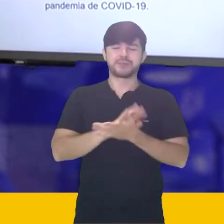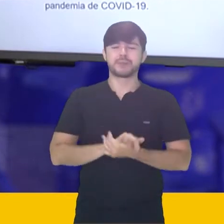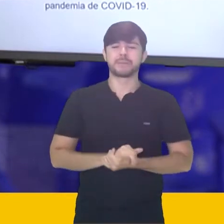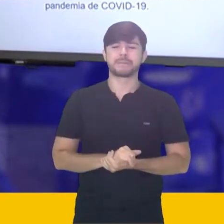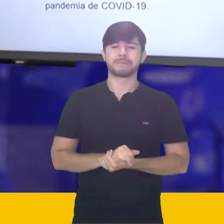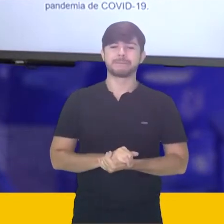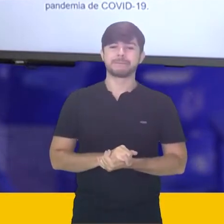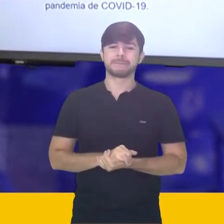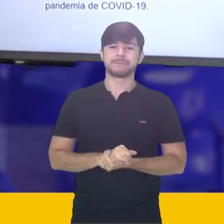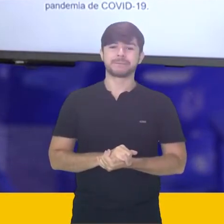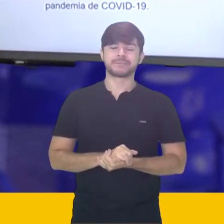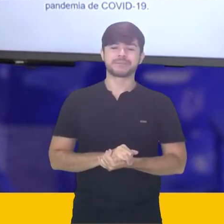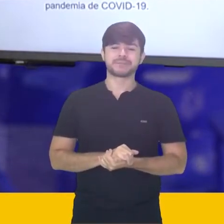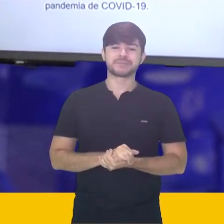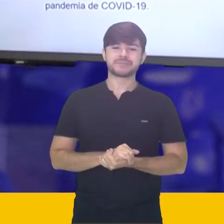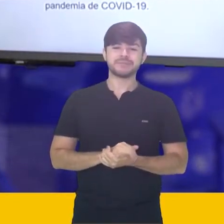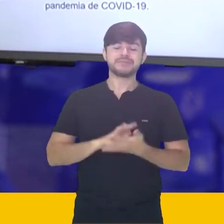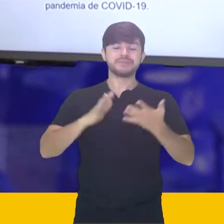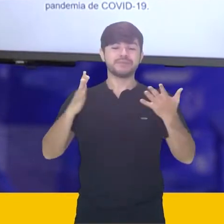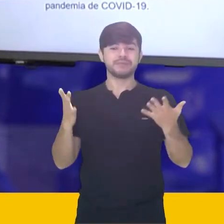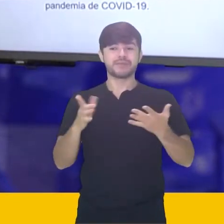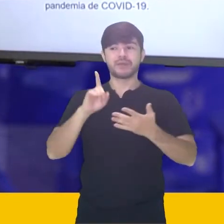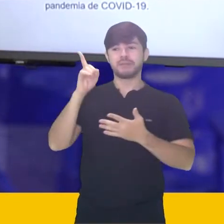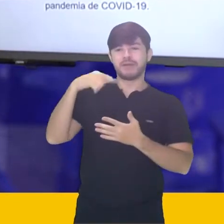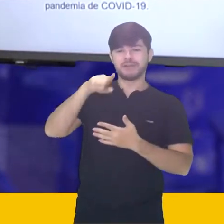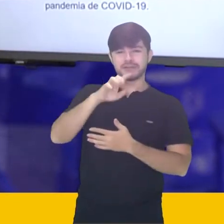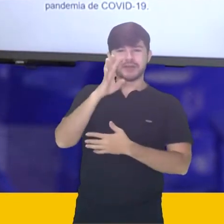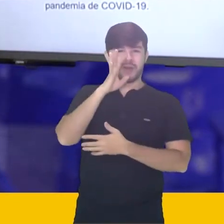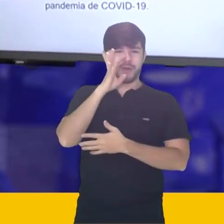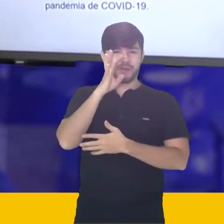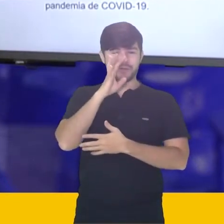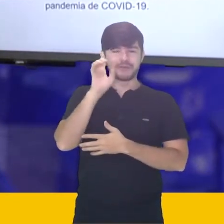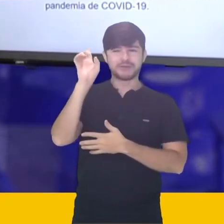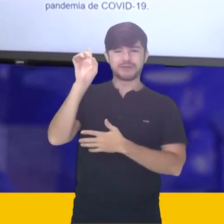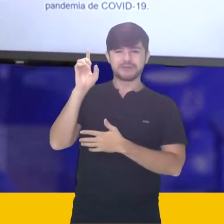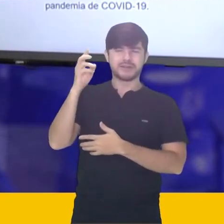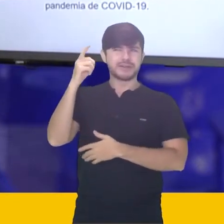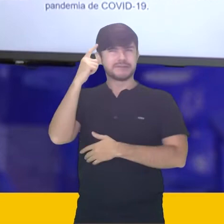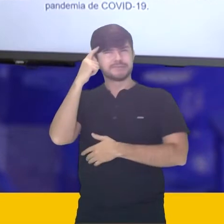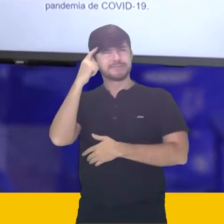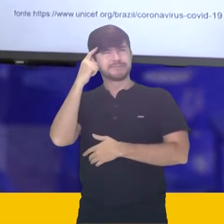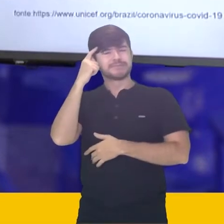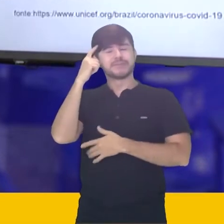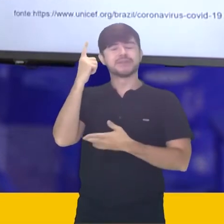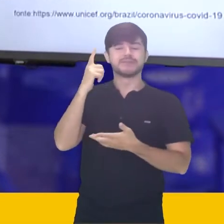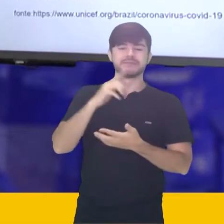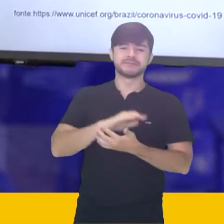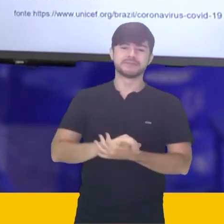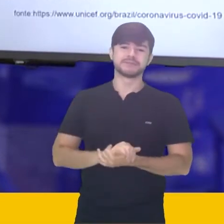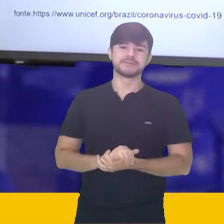de troca cultural, tá? Então essa aqui era para você observar e fazer essa análise.